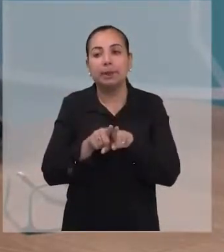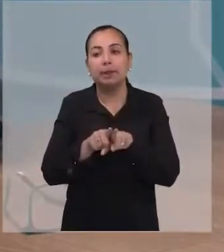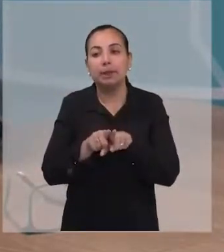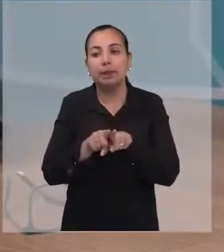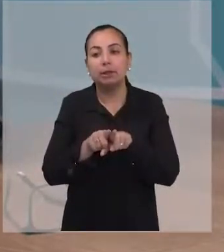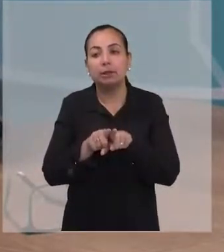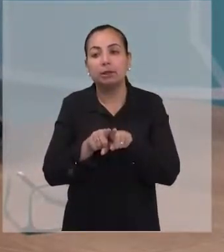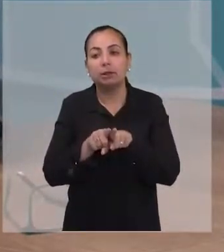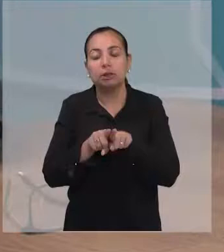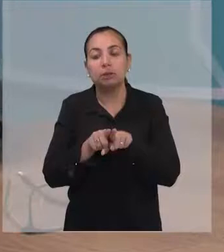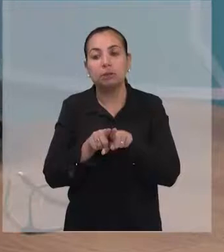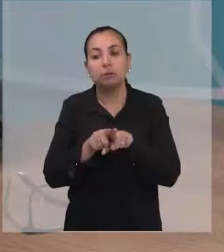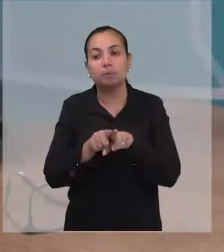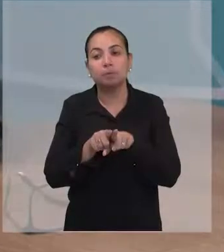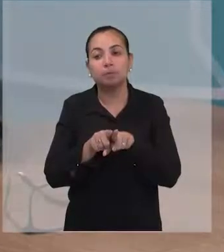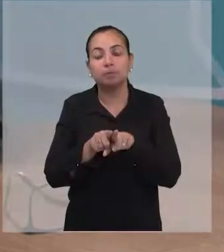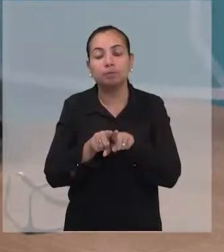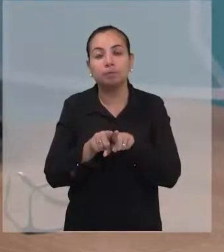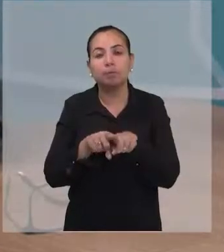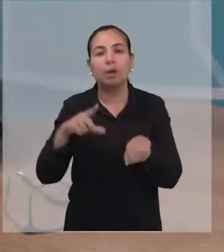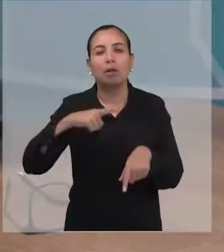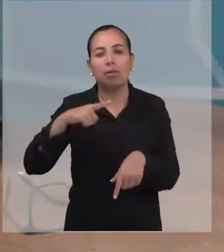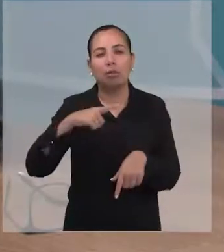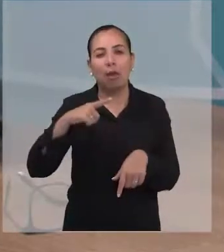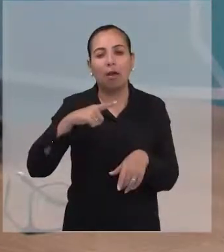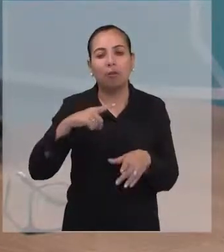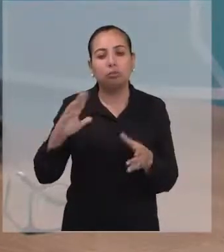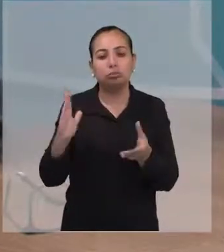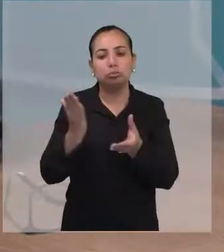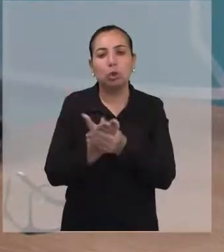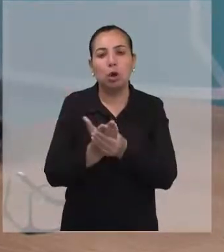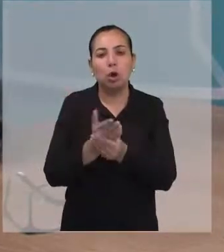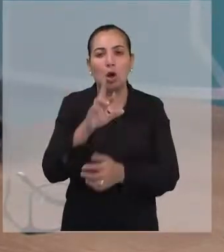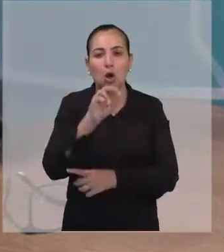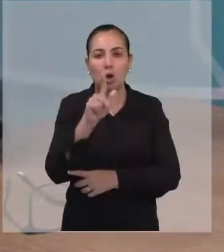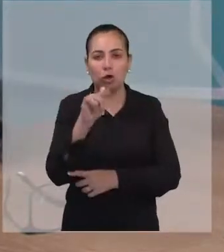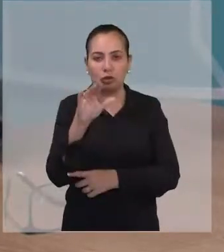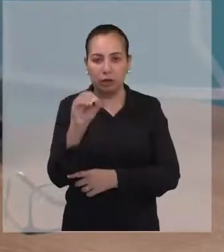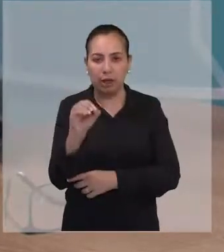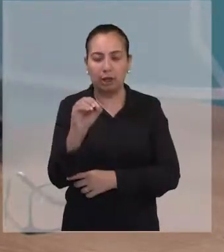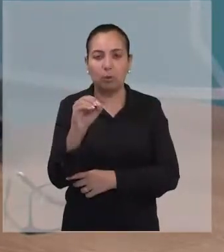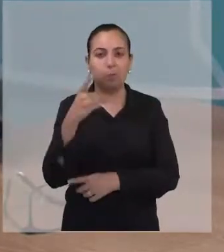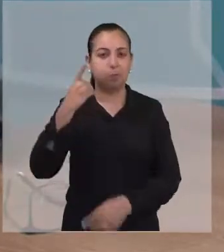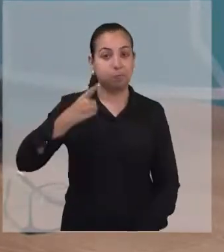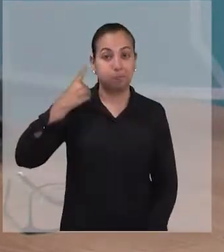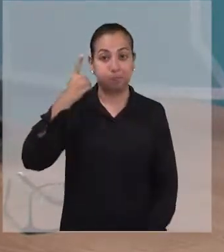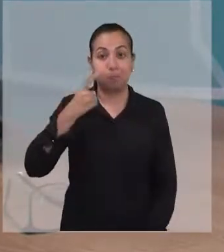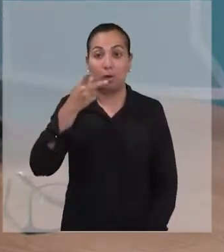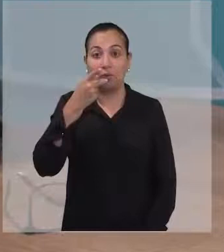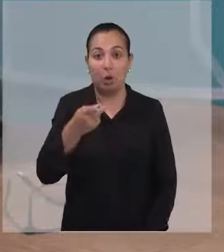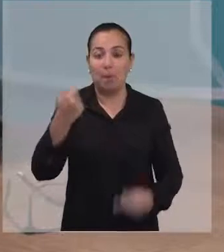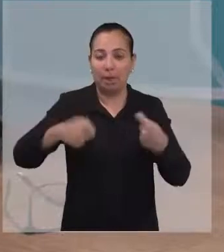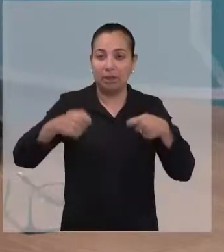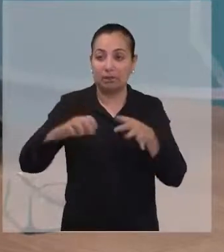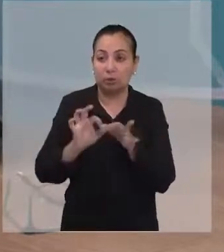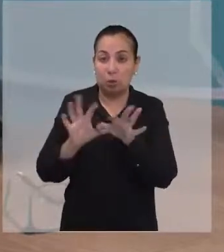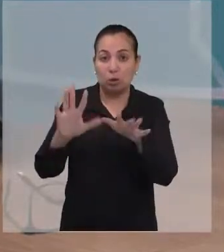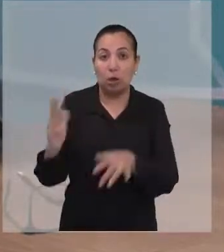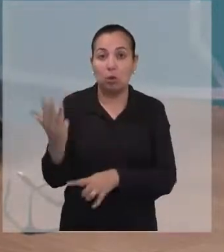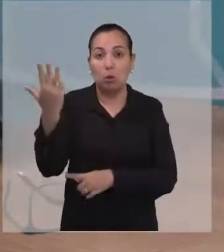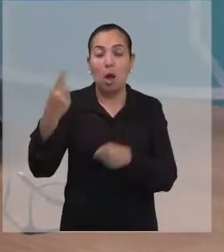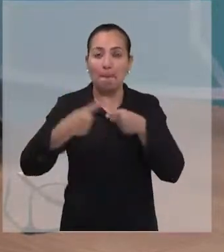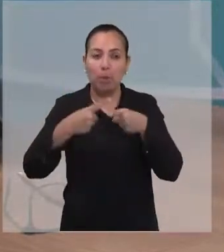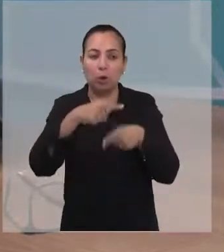A questão da liminar que o Rogério Favreto, desembargador do TRF4, deu mandando soltar o Lula, que o juiz